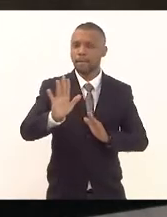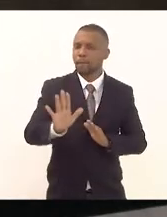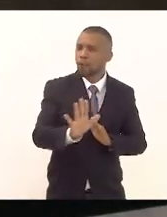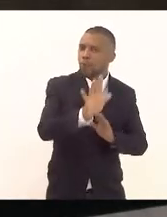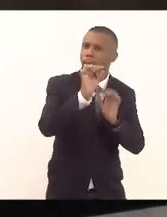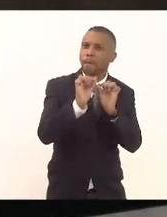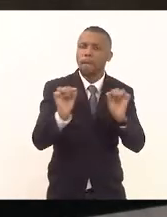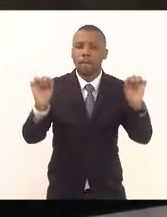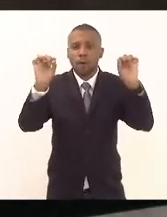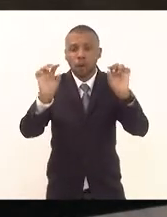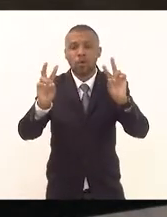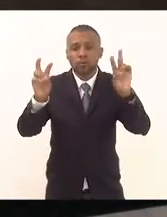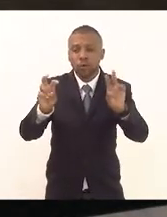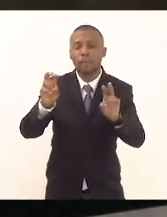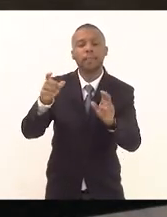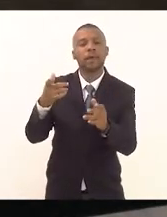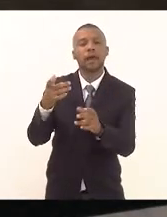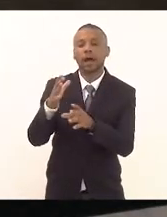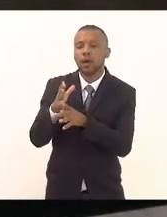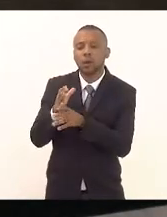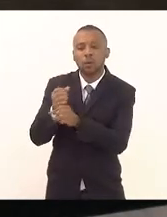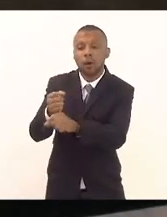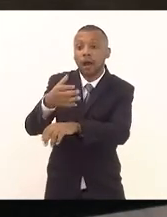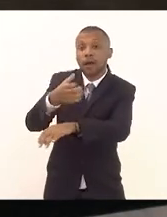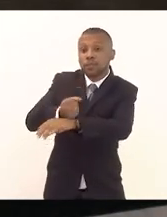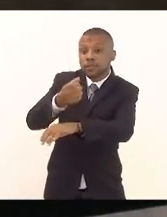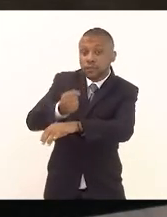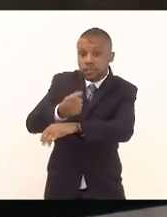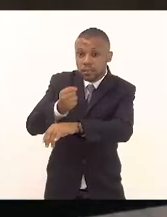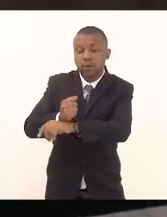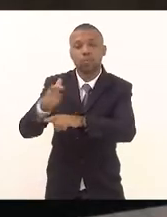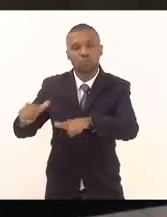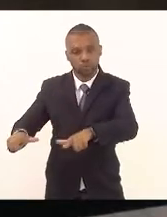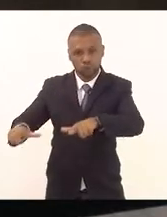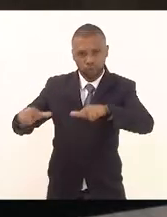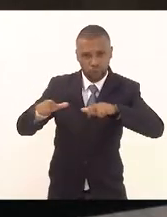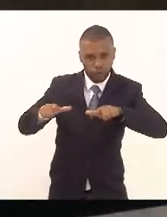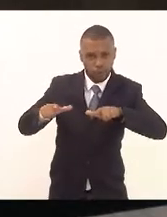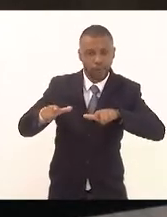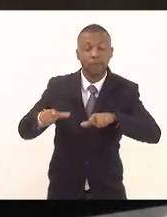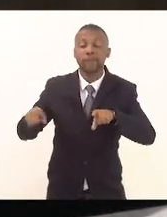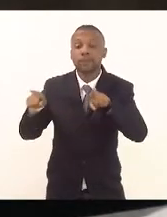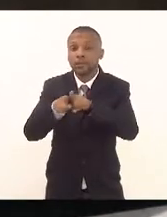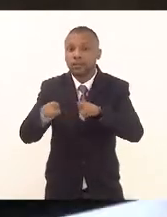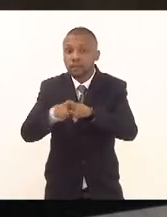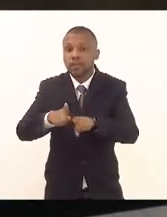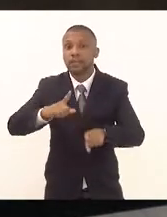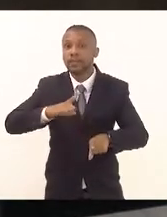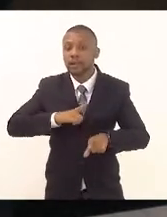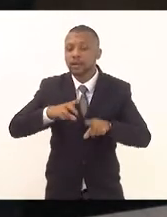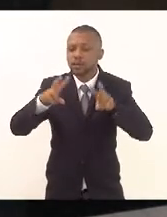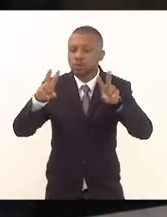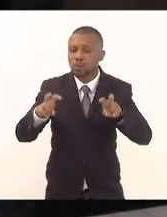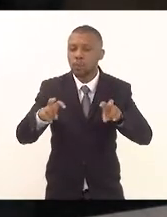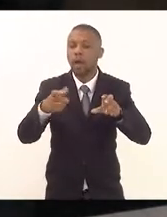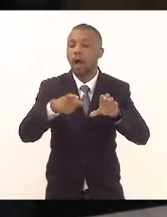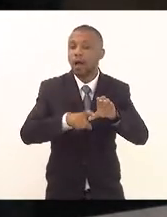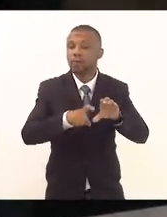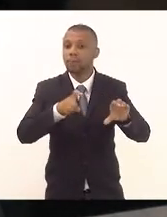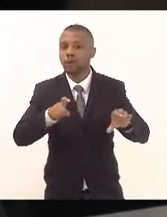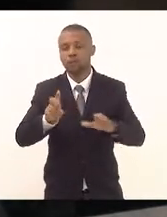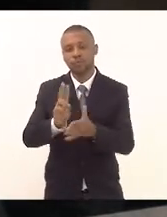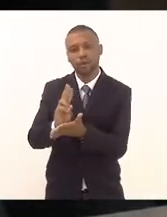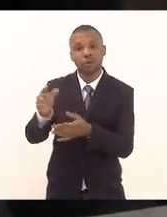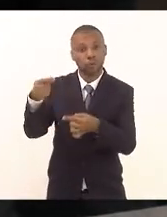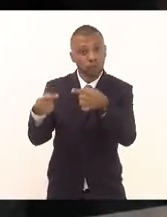trata sobre a acreditação dos diplomas. Há a questão efetiva da autonomia universitária, que é um